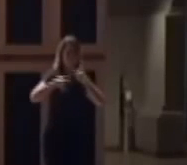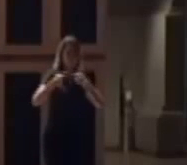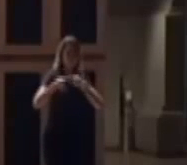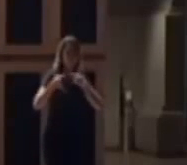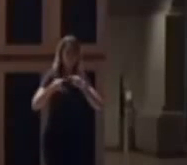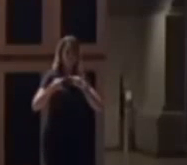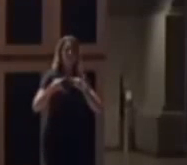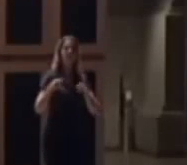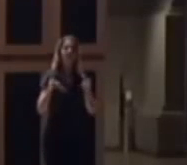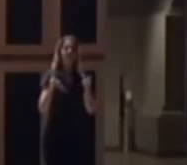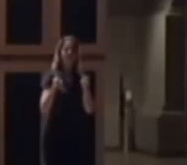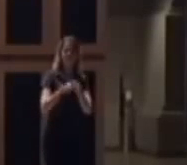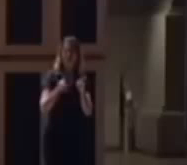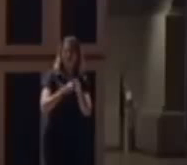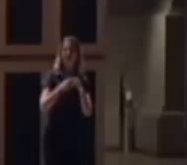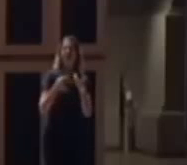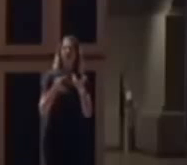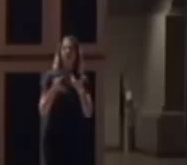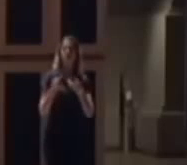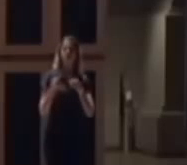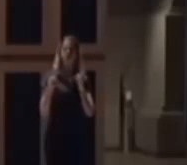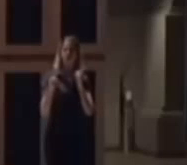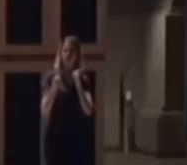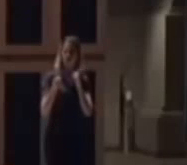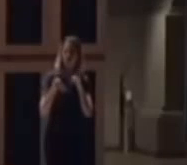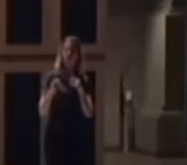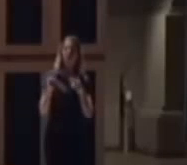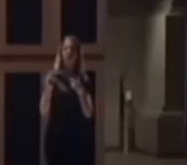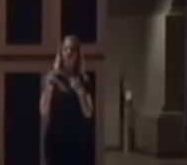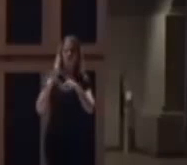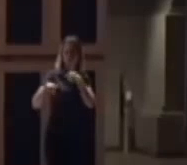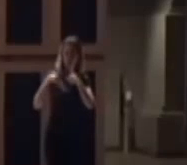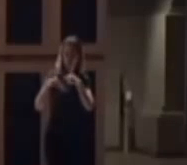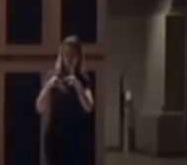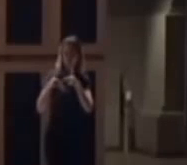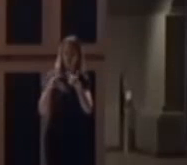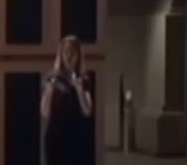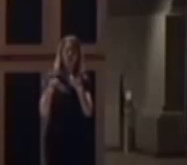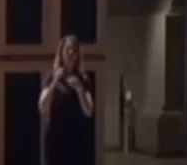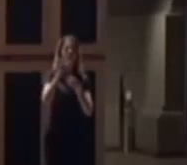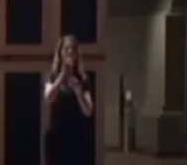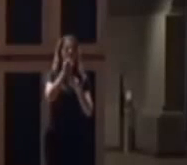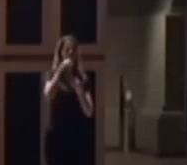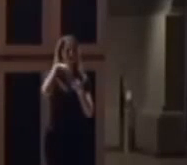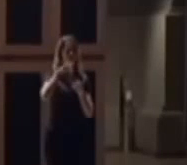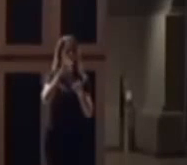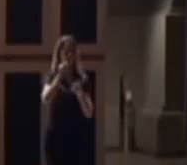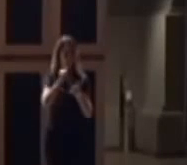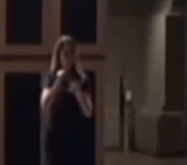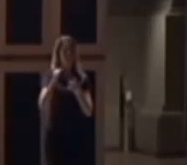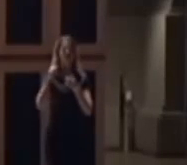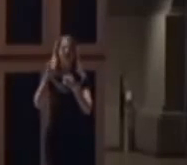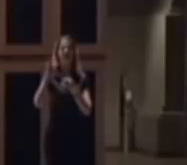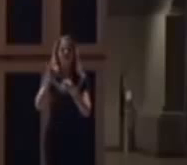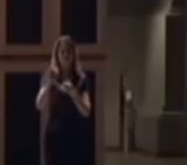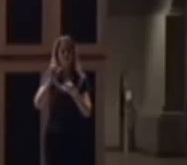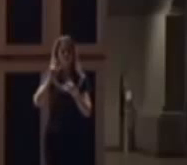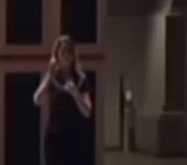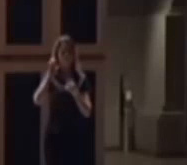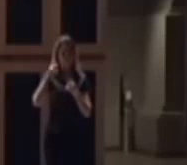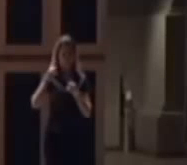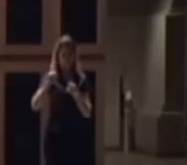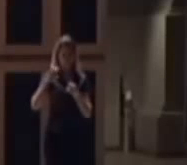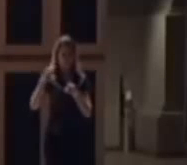Então, aí nós temos os concertos didáticos, o Festival Tinta Fresca, que é voltado para o estímulo a jovens compositores, laboratórios